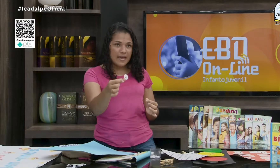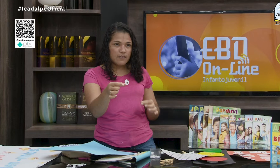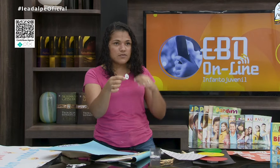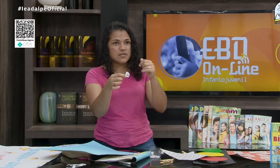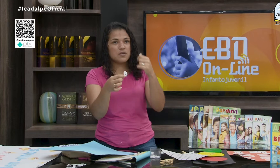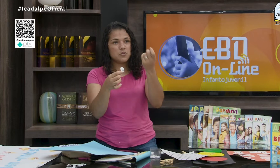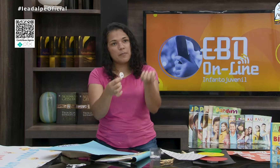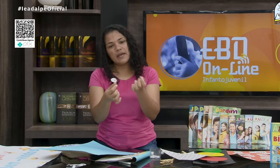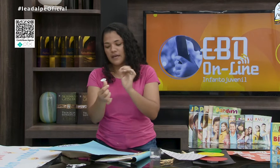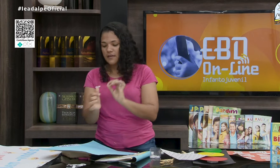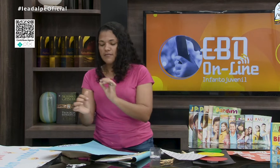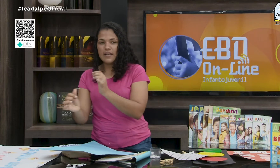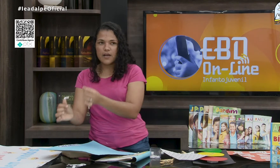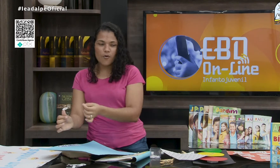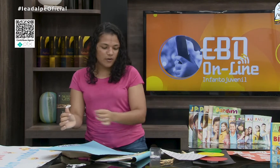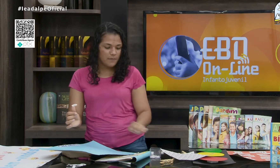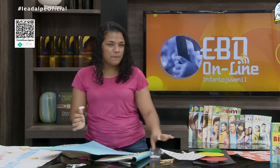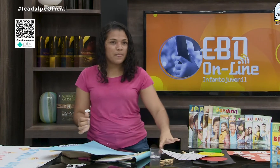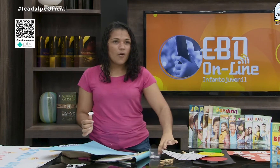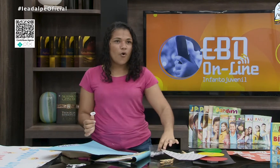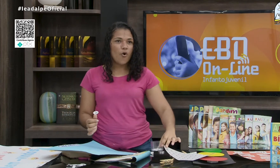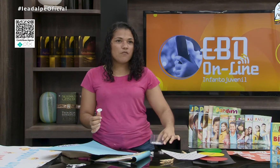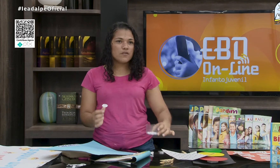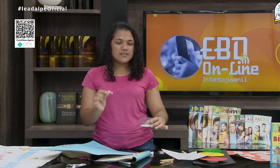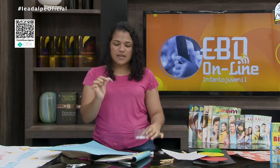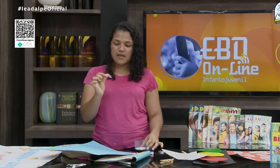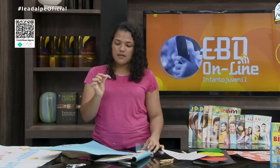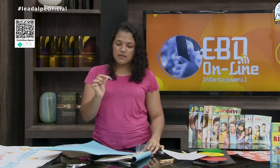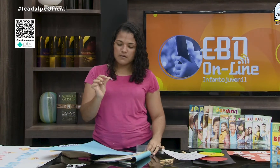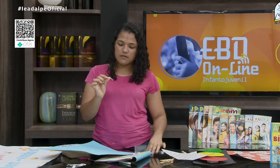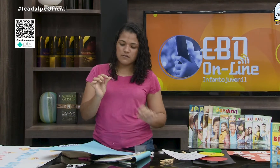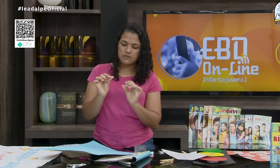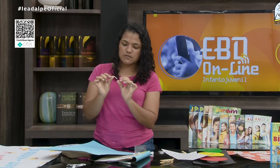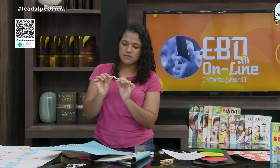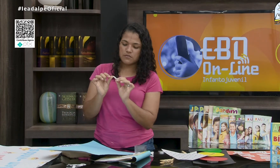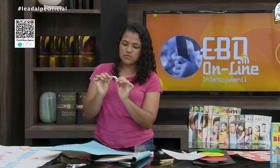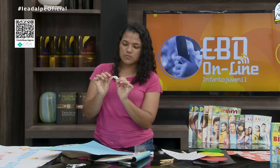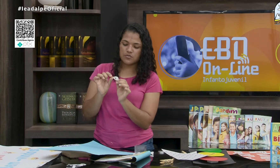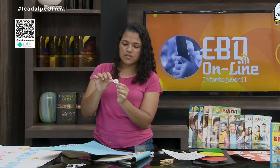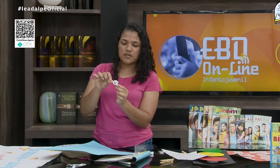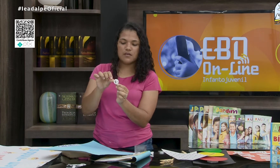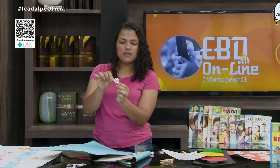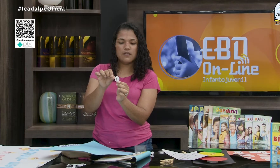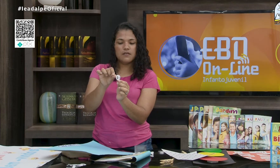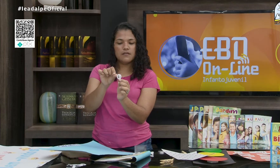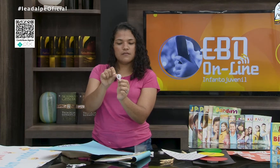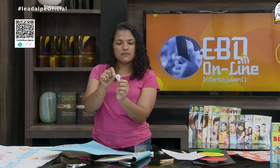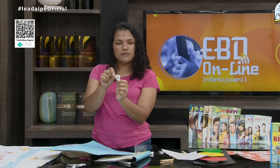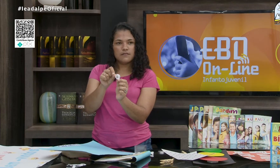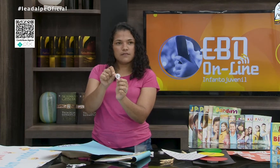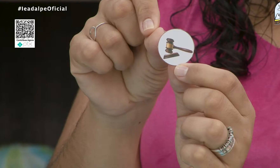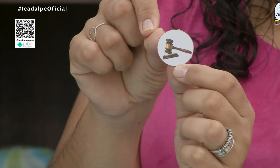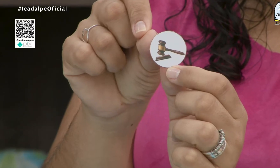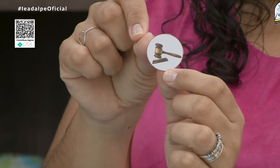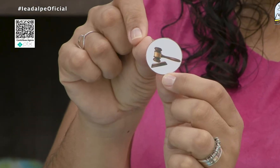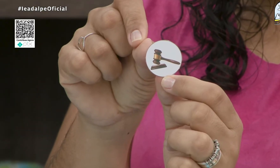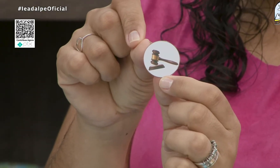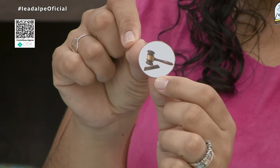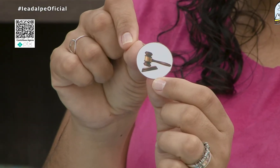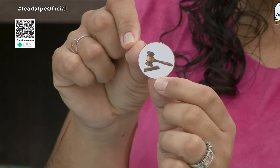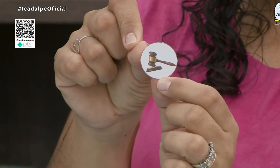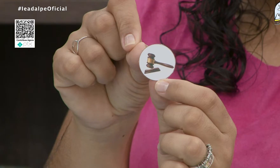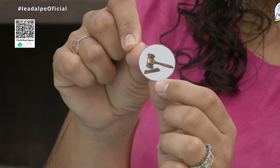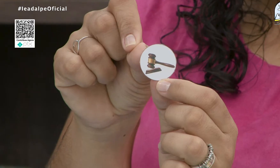você pega, você mesmo pega e vai lá e cola, ou você. Deixa eu mostrar aqui.